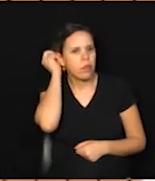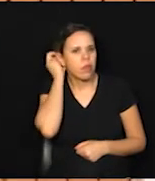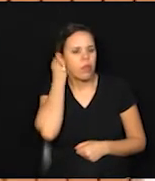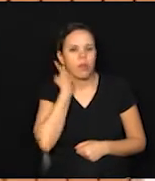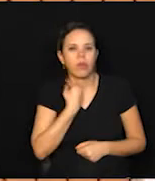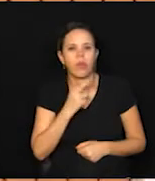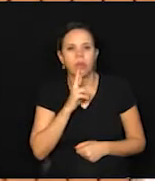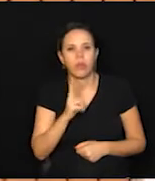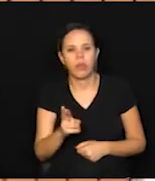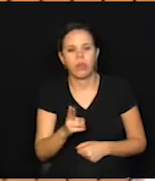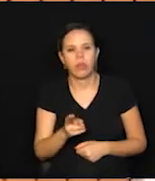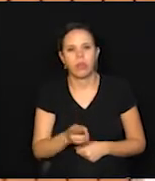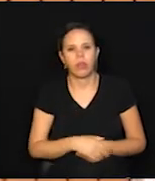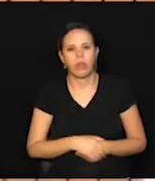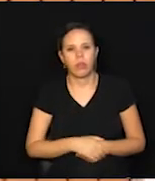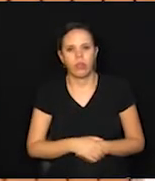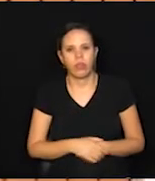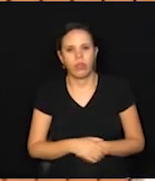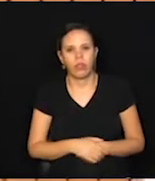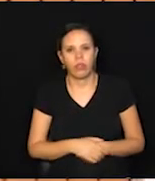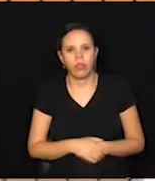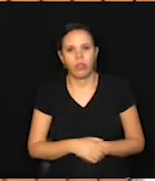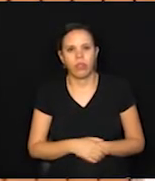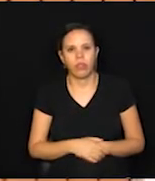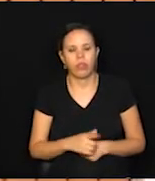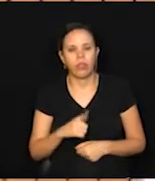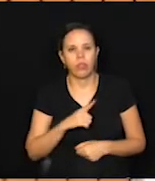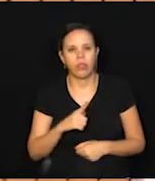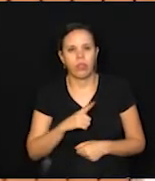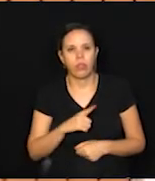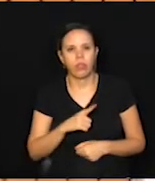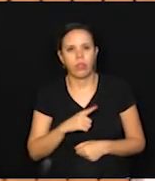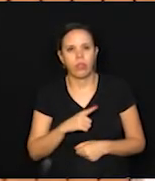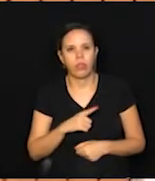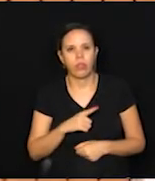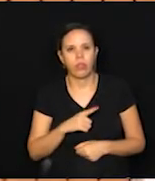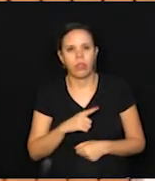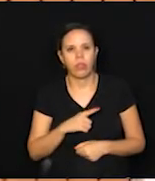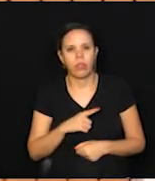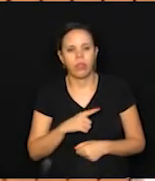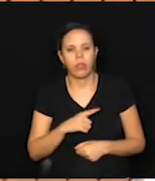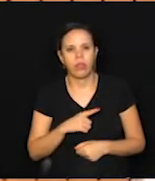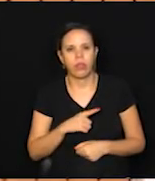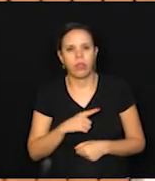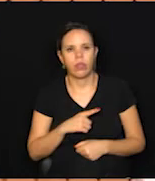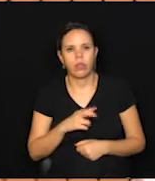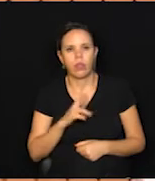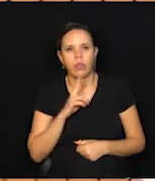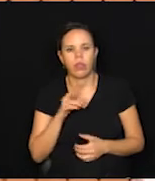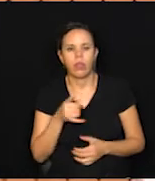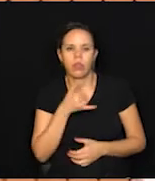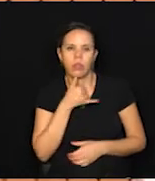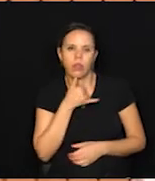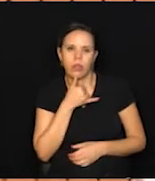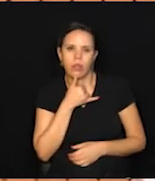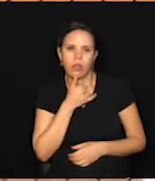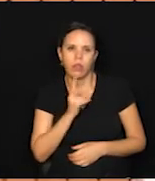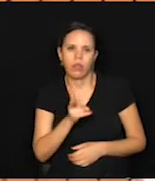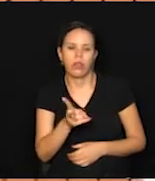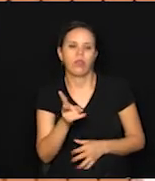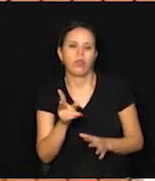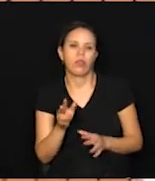gente, infelizmente, tem aí tem manifestação no chat aqui, mas infelizmente nós temos que